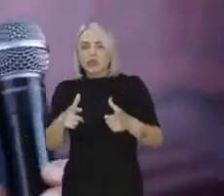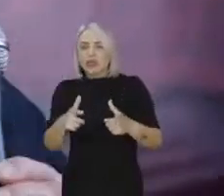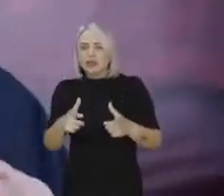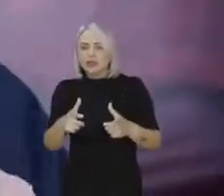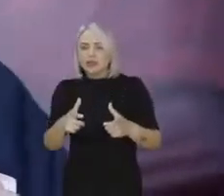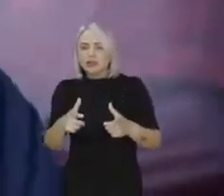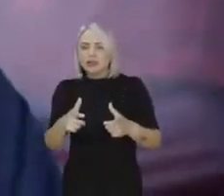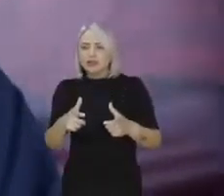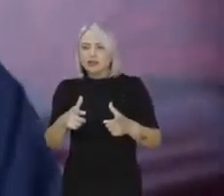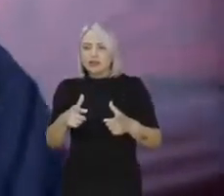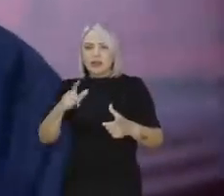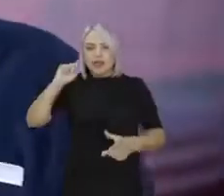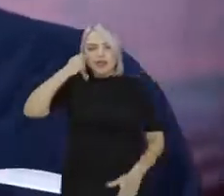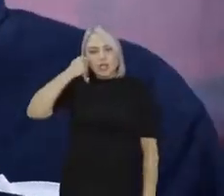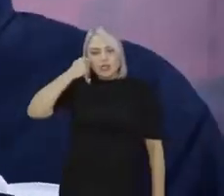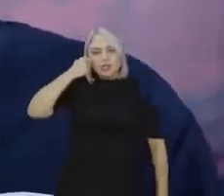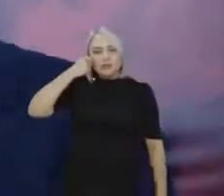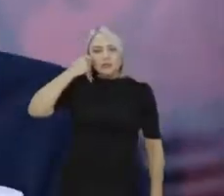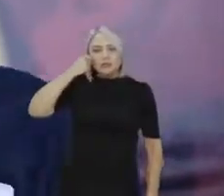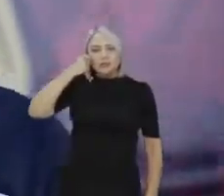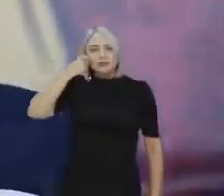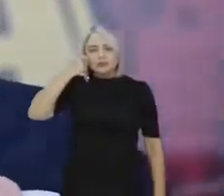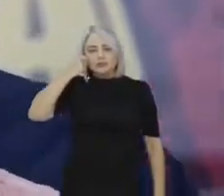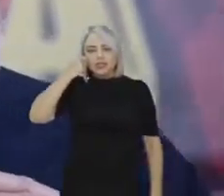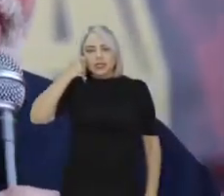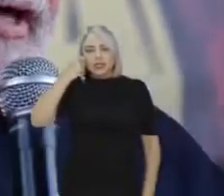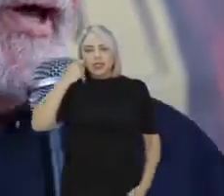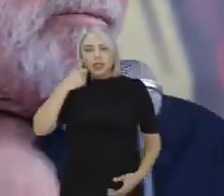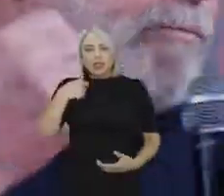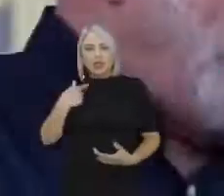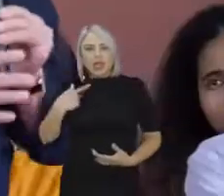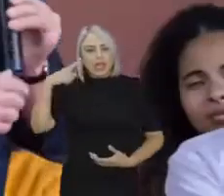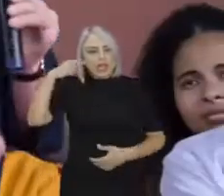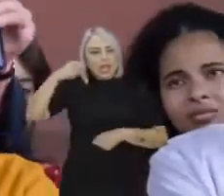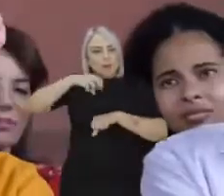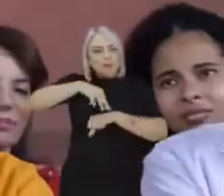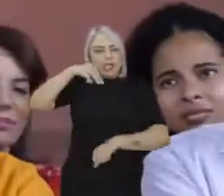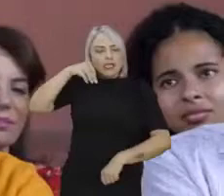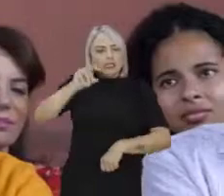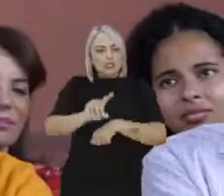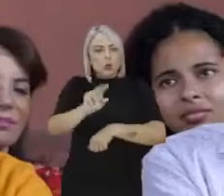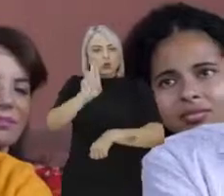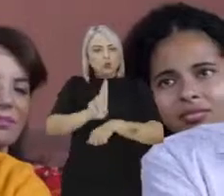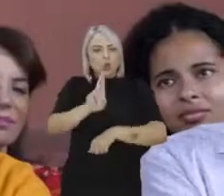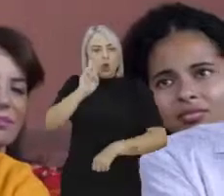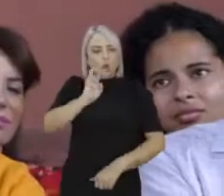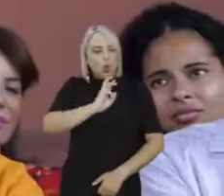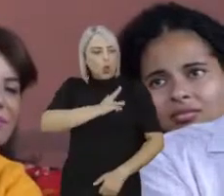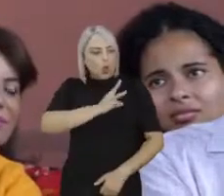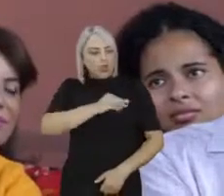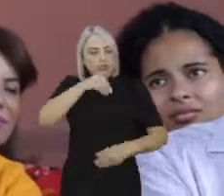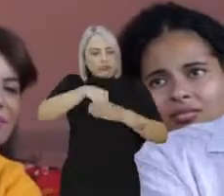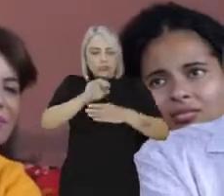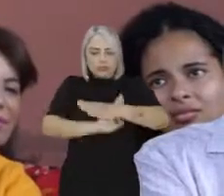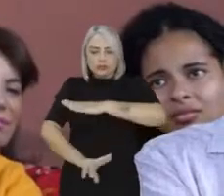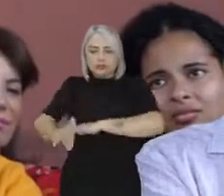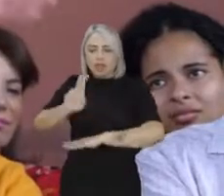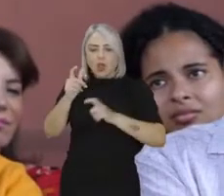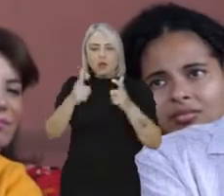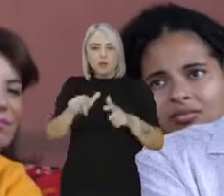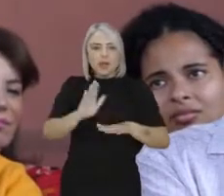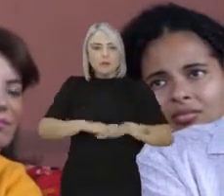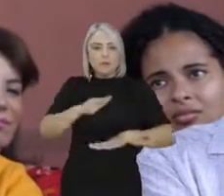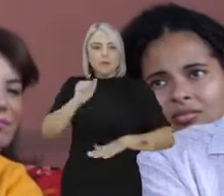menos mestres, menos doutor, menos universidade, era o lugar que tinha mais